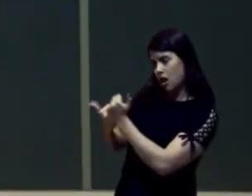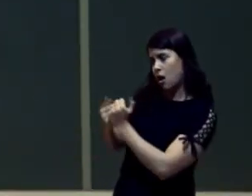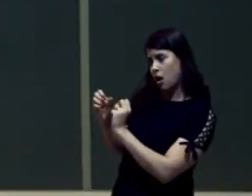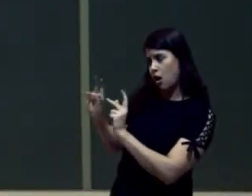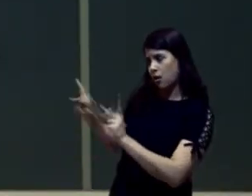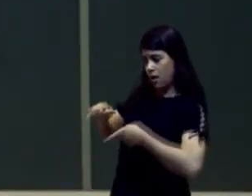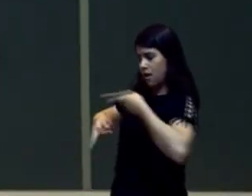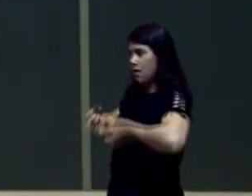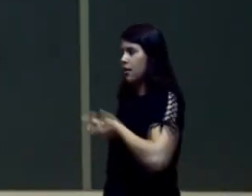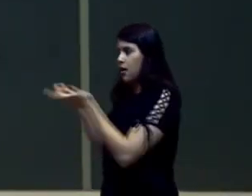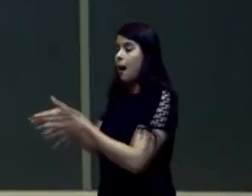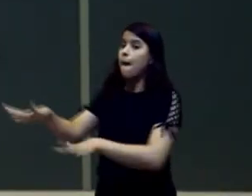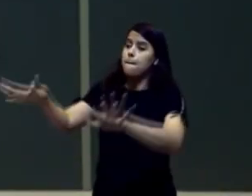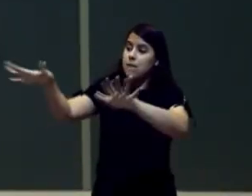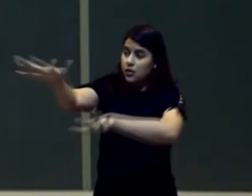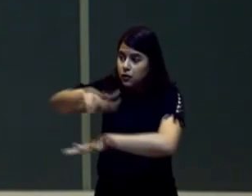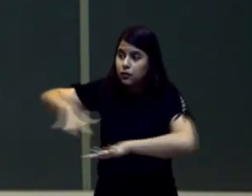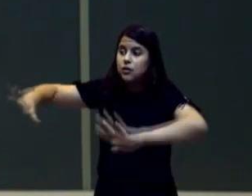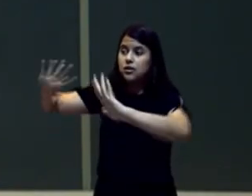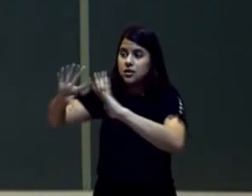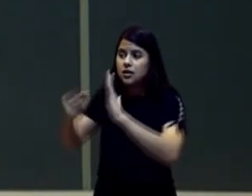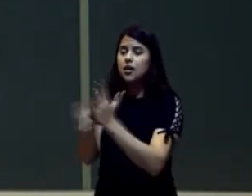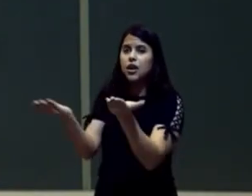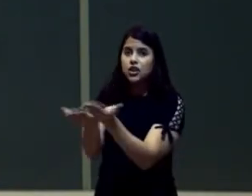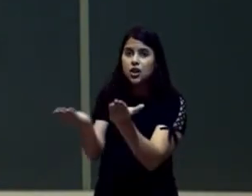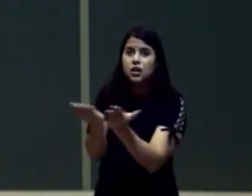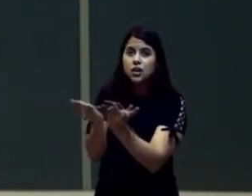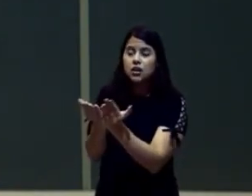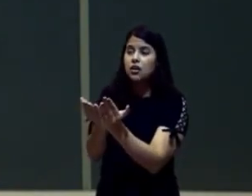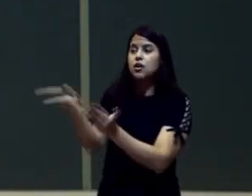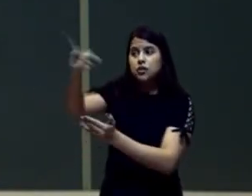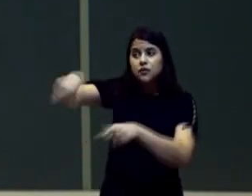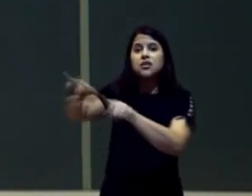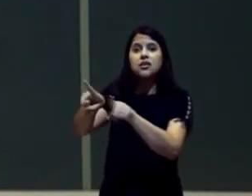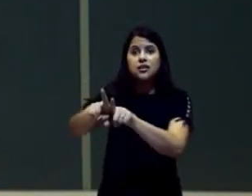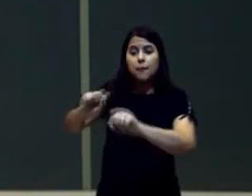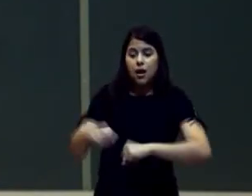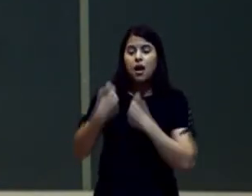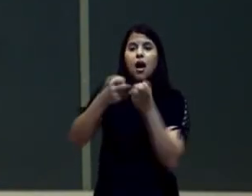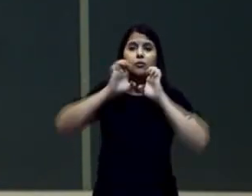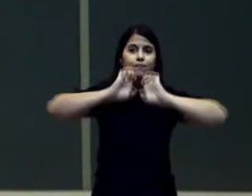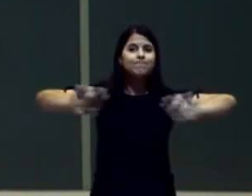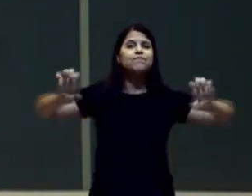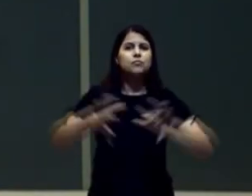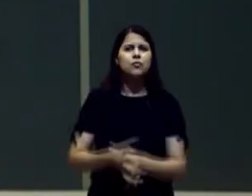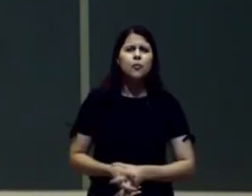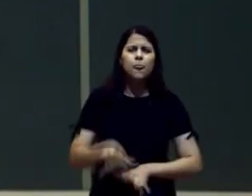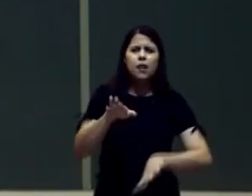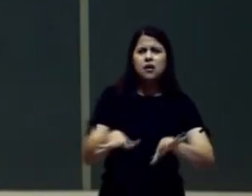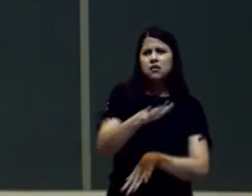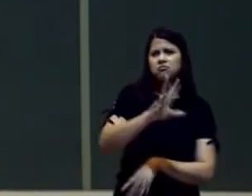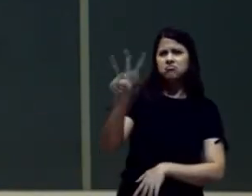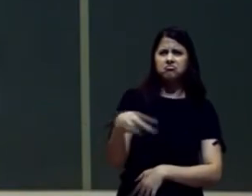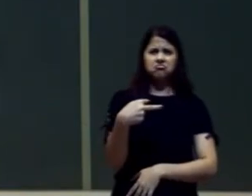testamento é para você. Mas igreja, escute, toda a mensagem que é dita, Timóteo, é dita a vocês. Porque você poderia olhar para mim e dizer: pastor, eu